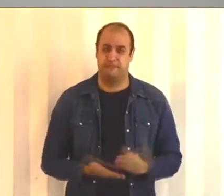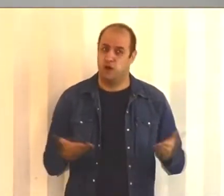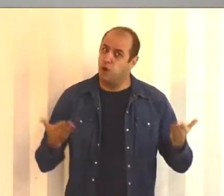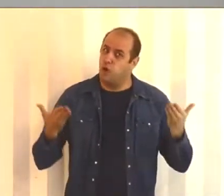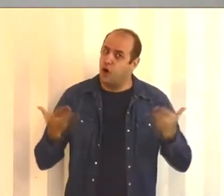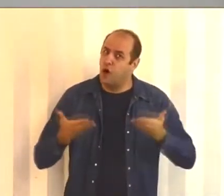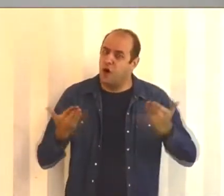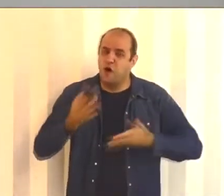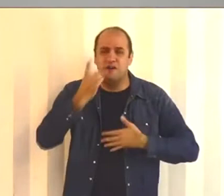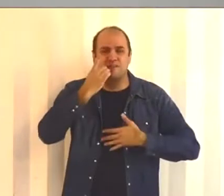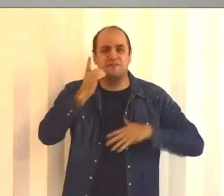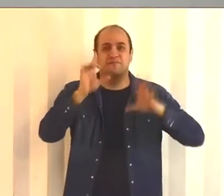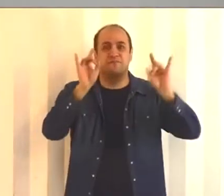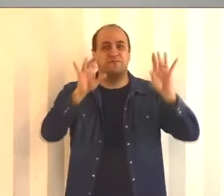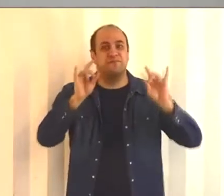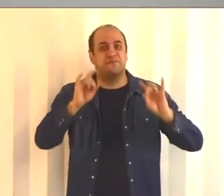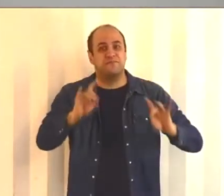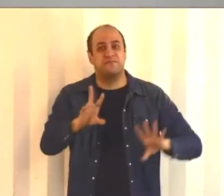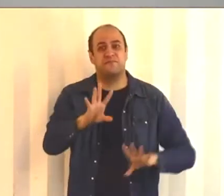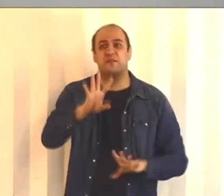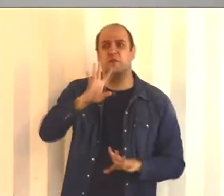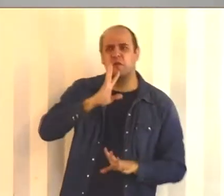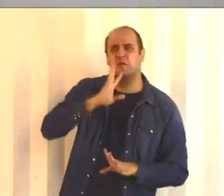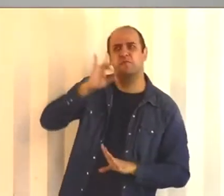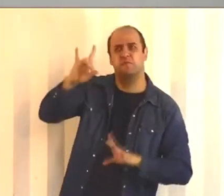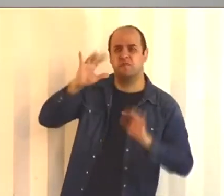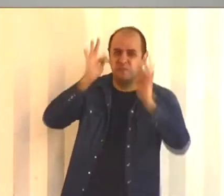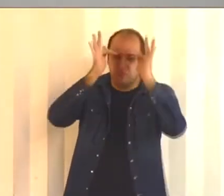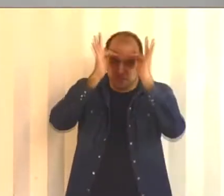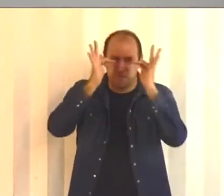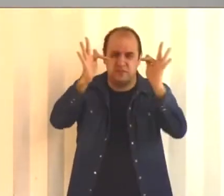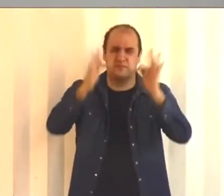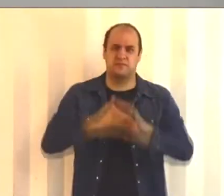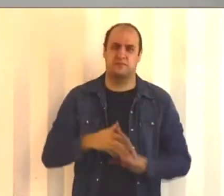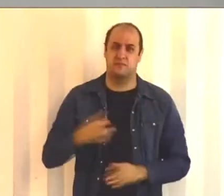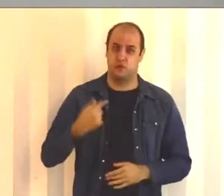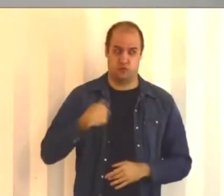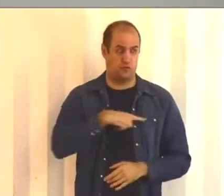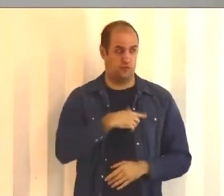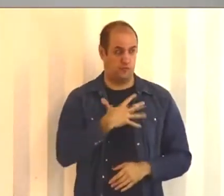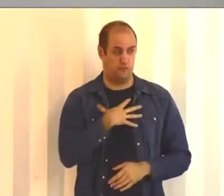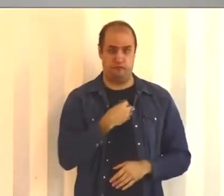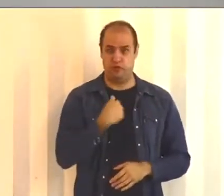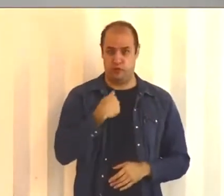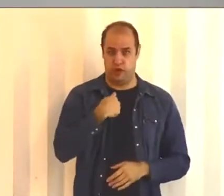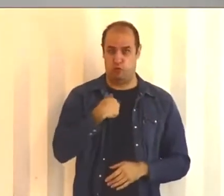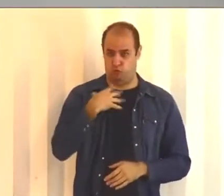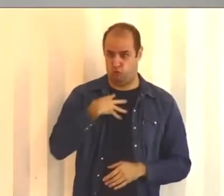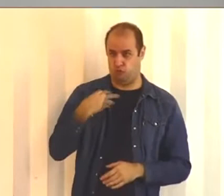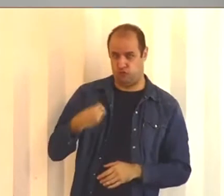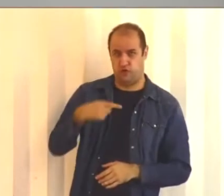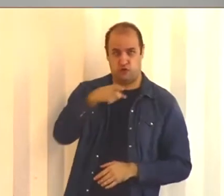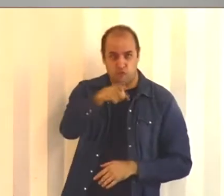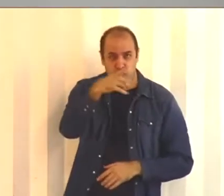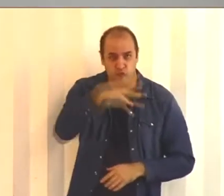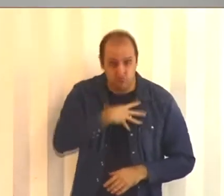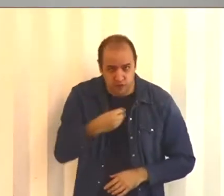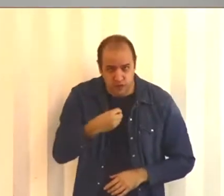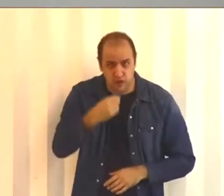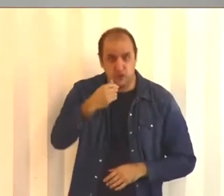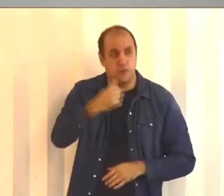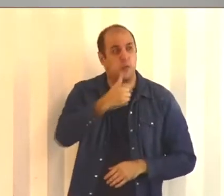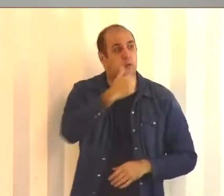reconhecer a fidelidade de Deus na família e nós, os filhos, honrarmos os nossos pais. Se tivermos pais vivos